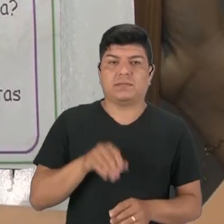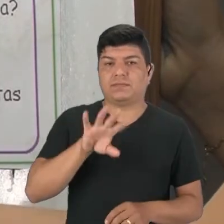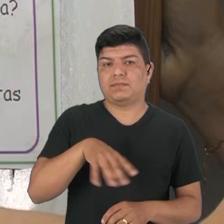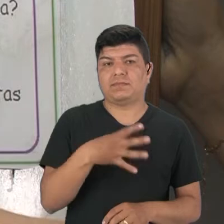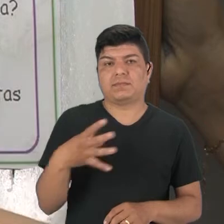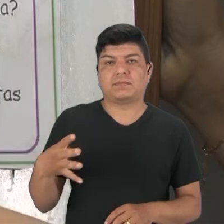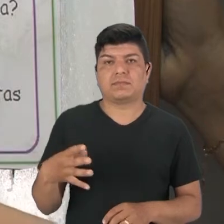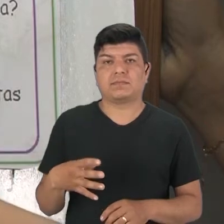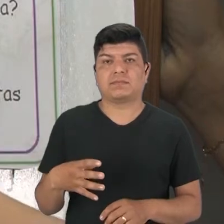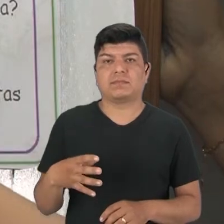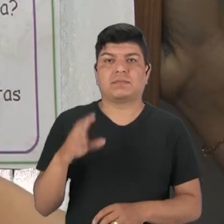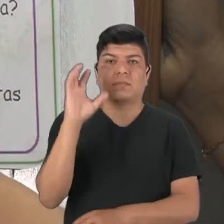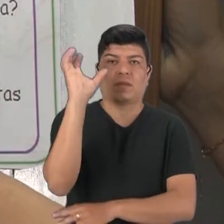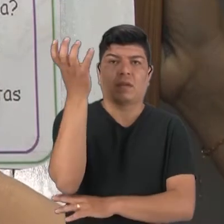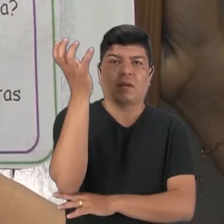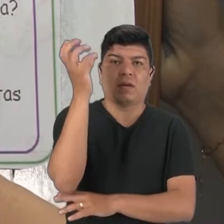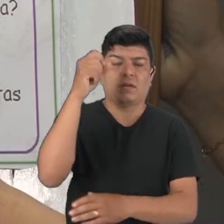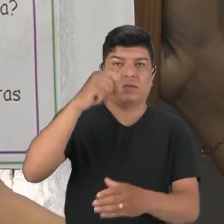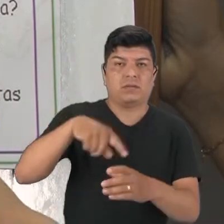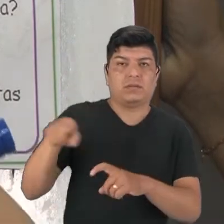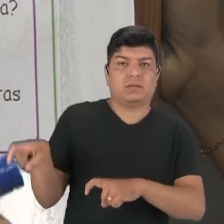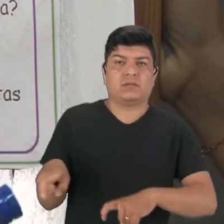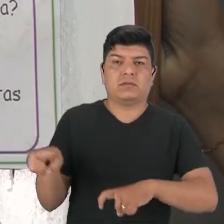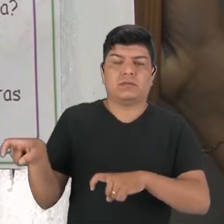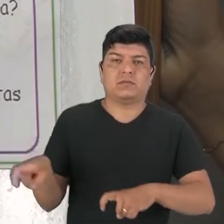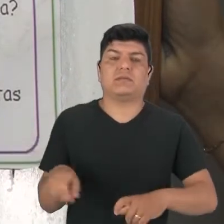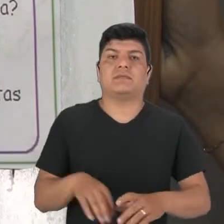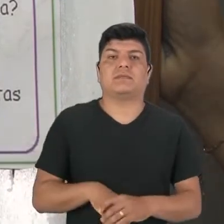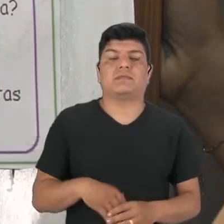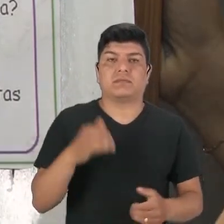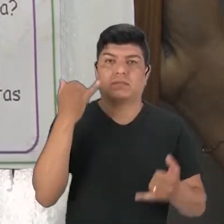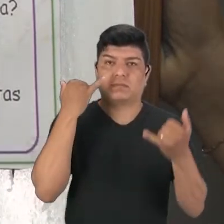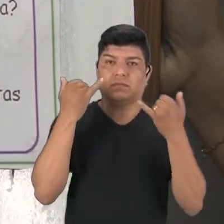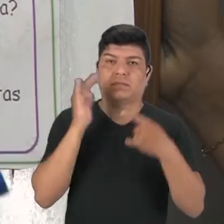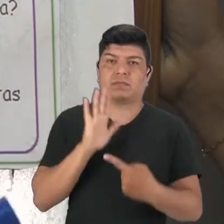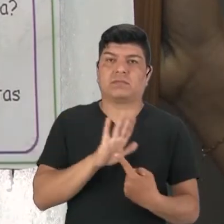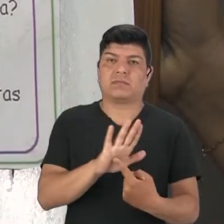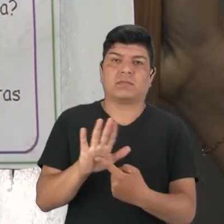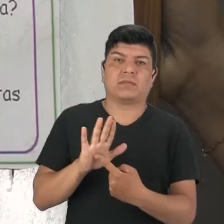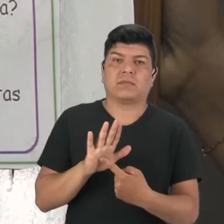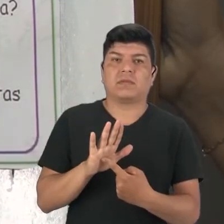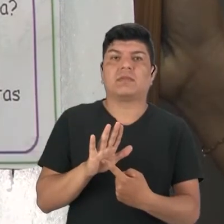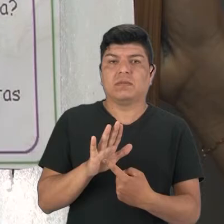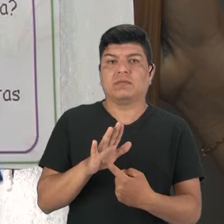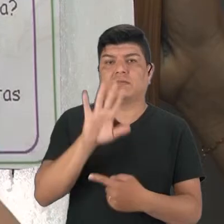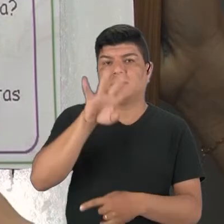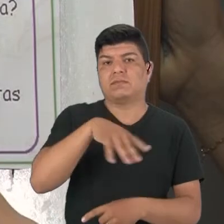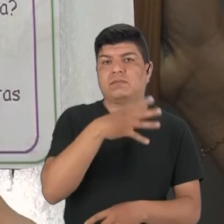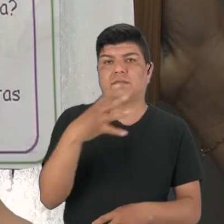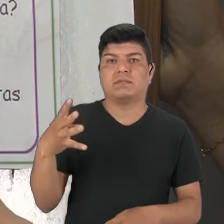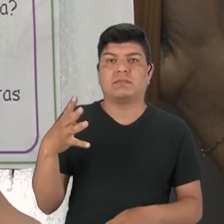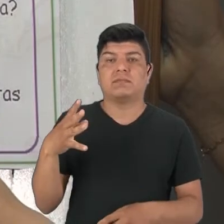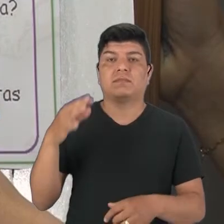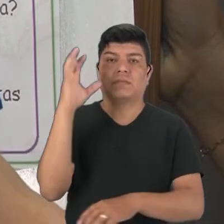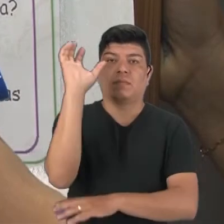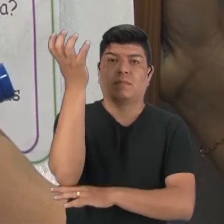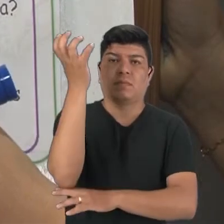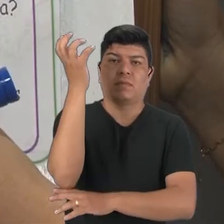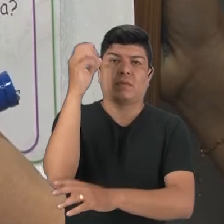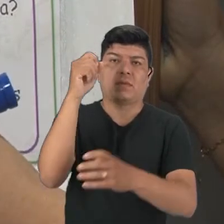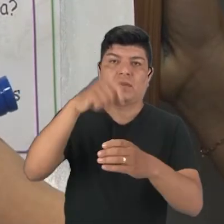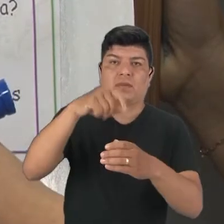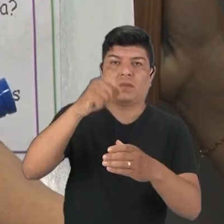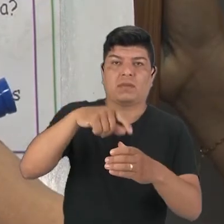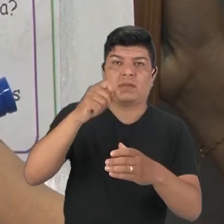gráfico. Árvores plantadas no sítio. Então, a informação apresentada aqui por meio desse gráfico é as árvores